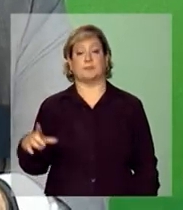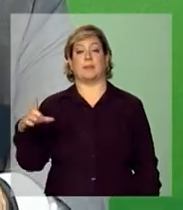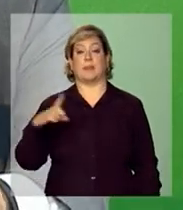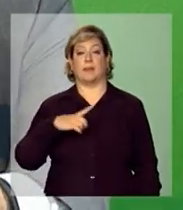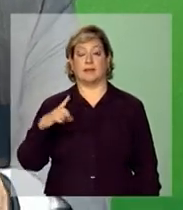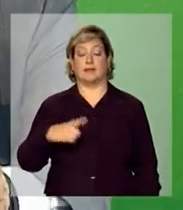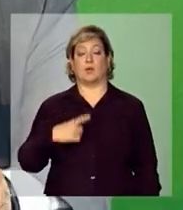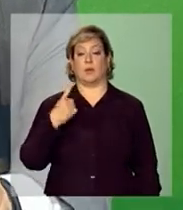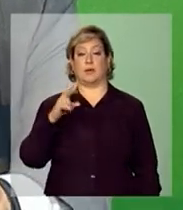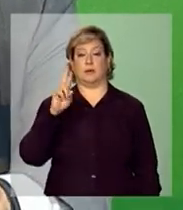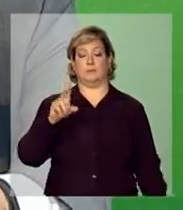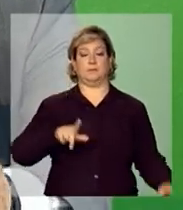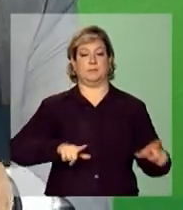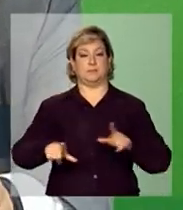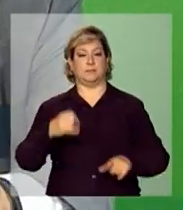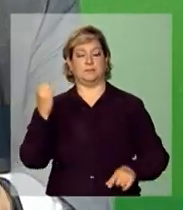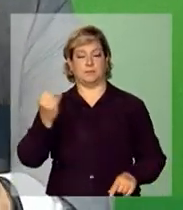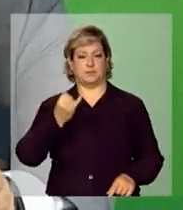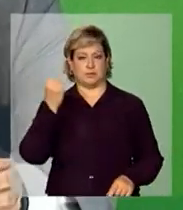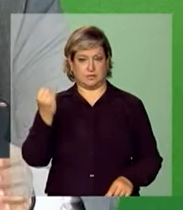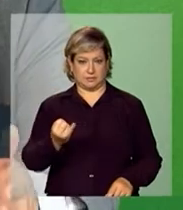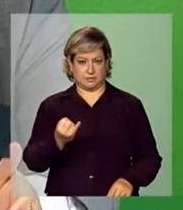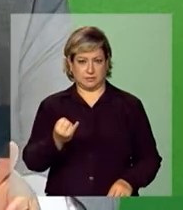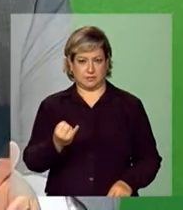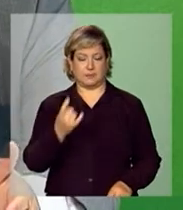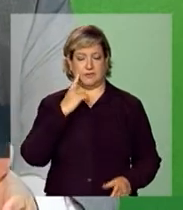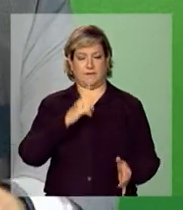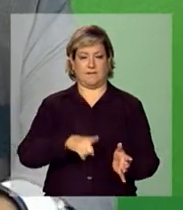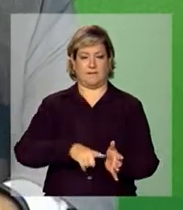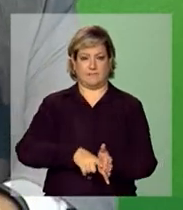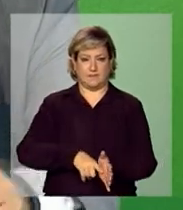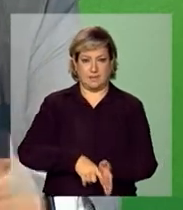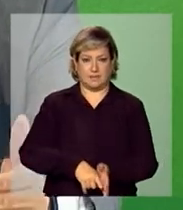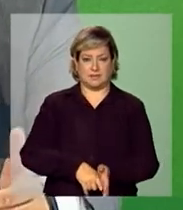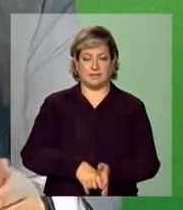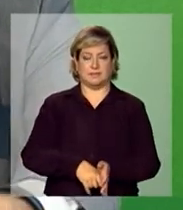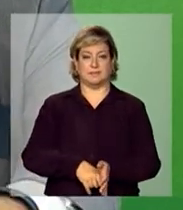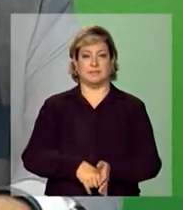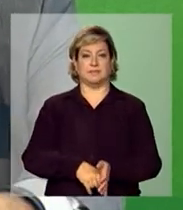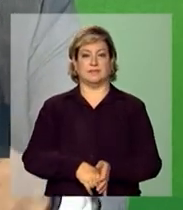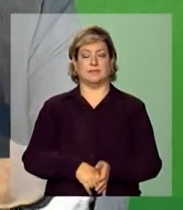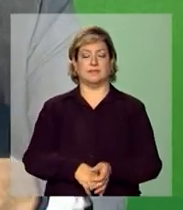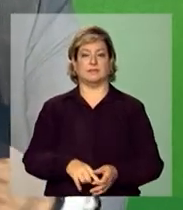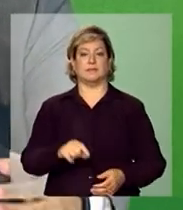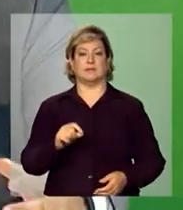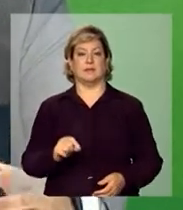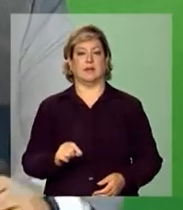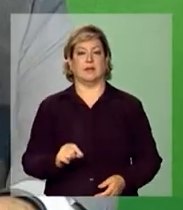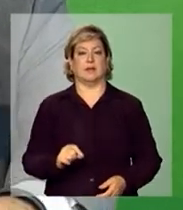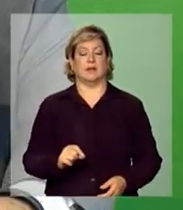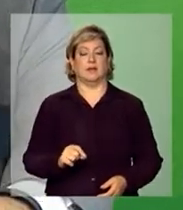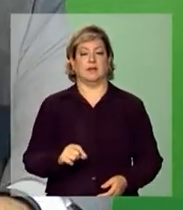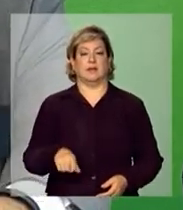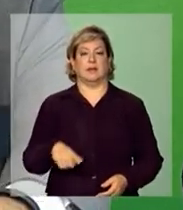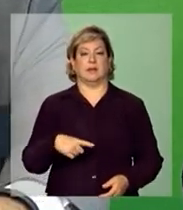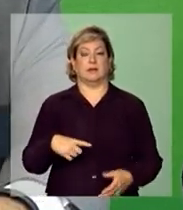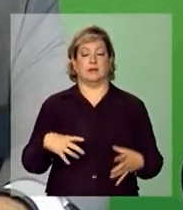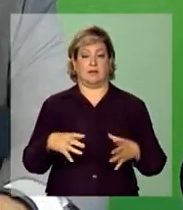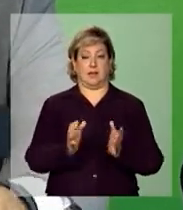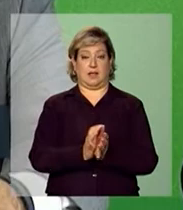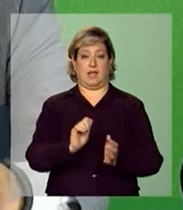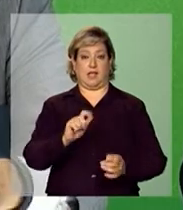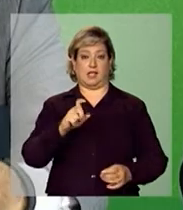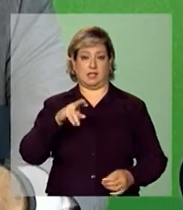institucional importante elas são reguladoras são fiscalizadoras né naturalmente pela estrutura institucional brasileira as